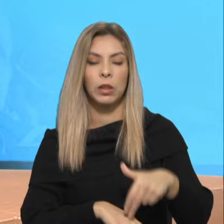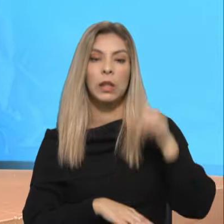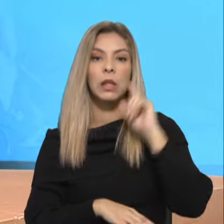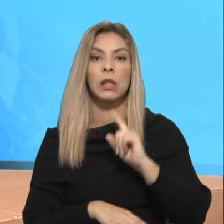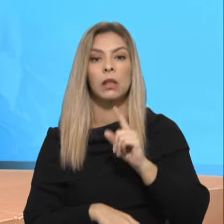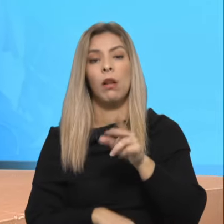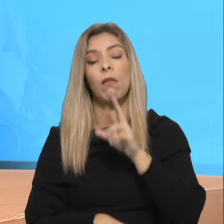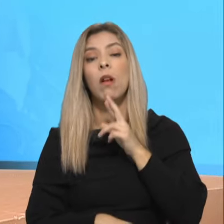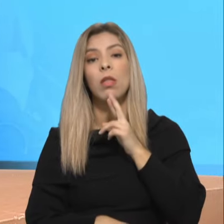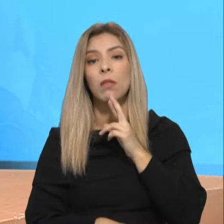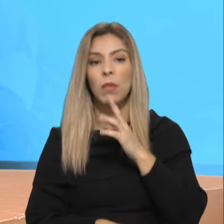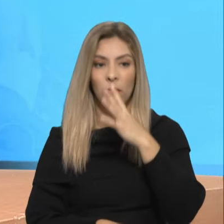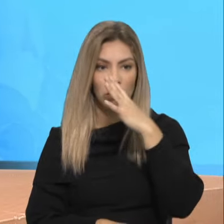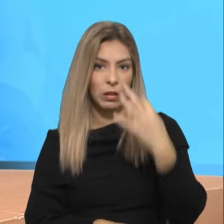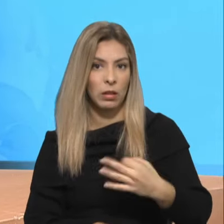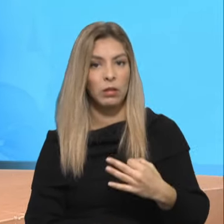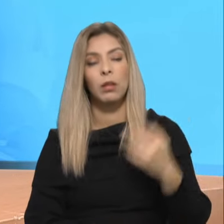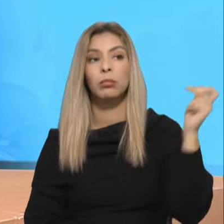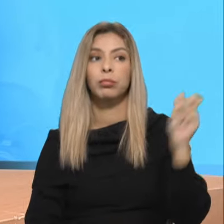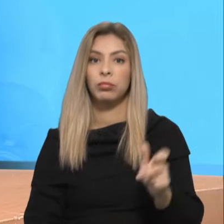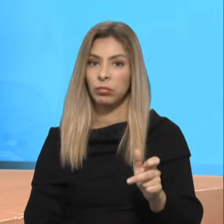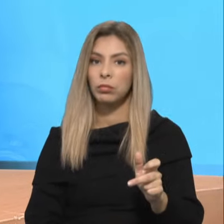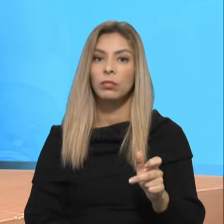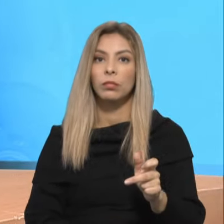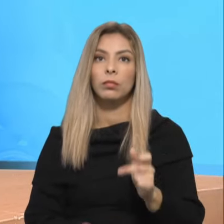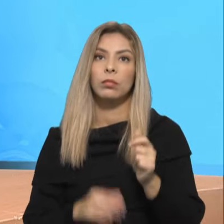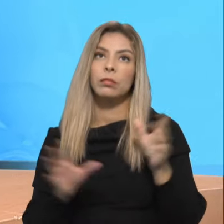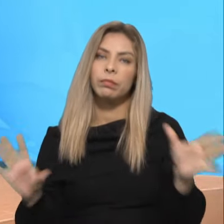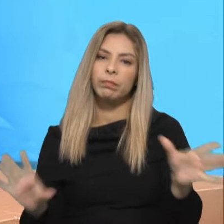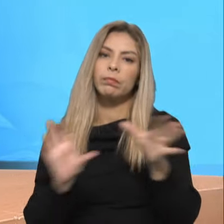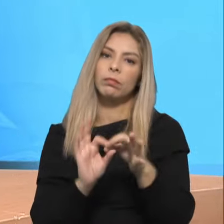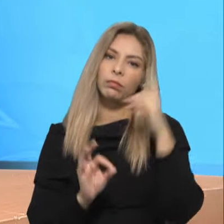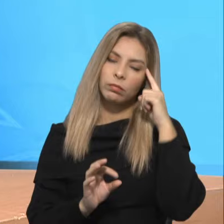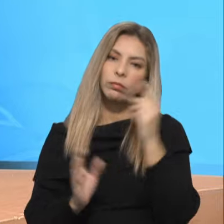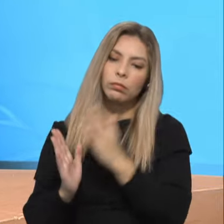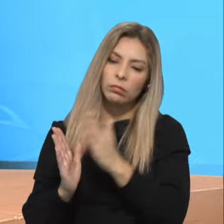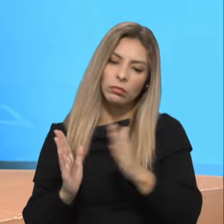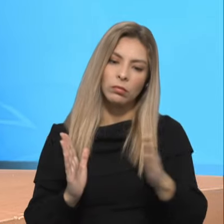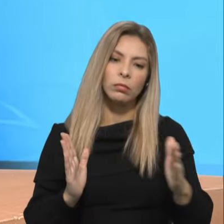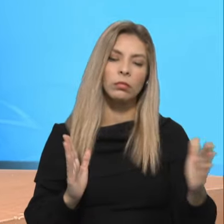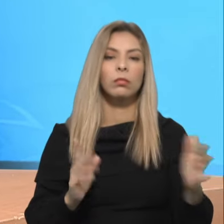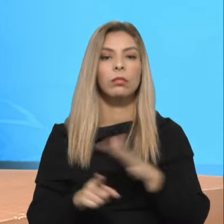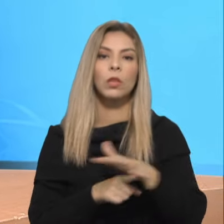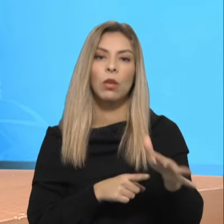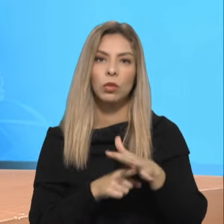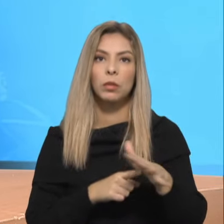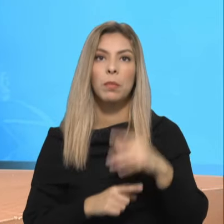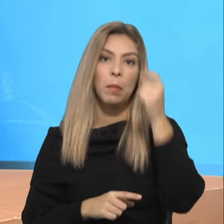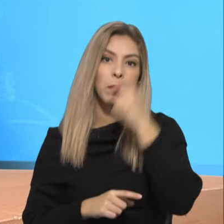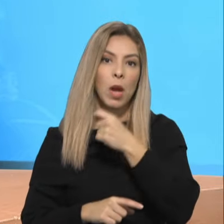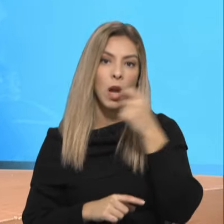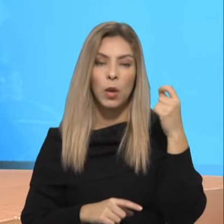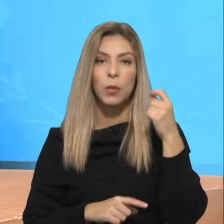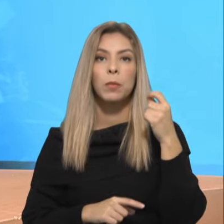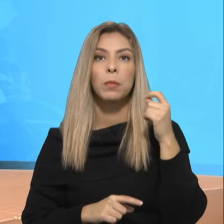história da fé cristã, que são as aparições de Fátima. E, portanto, há toda aí uma presença mariana que começa em maio, a primeira aparição. Maio, o mês de Maria.